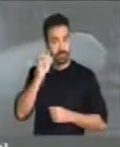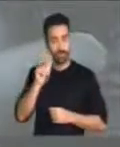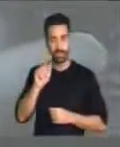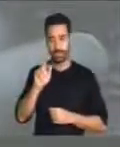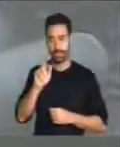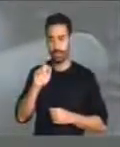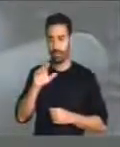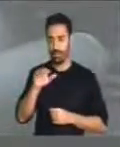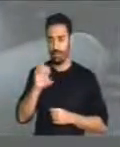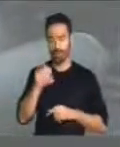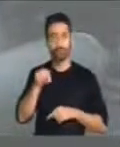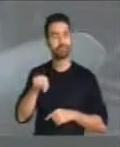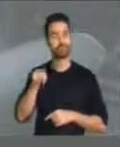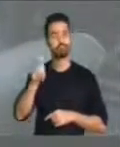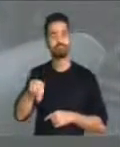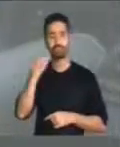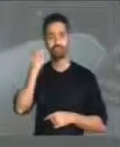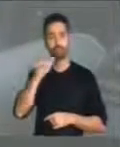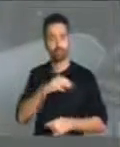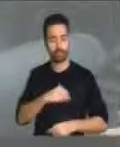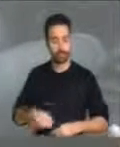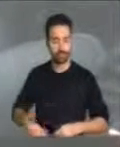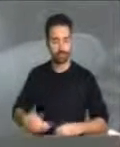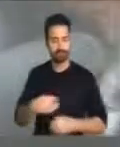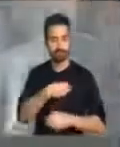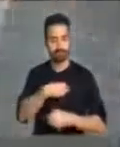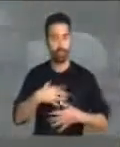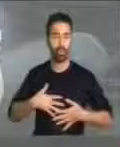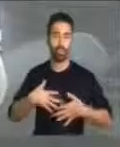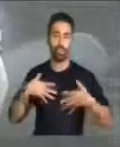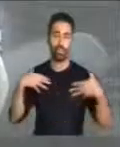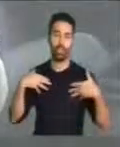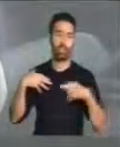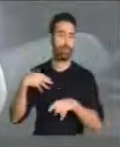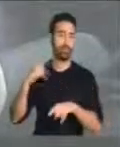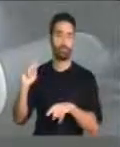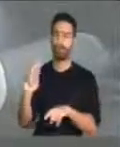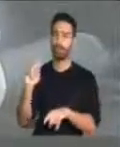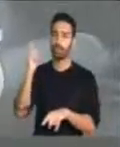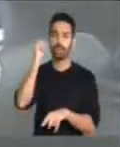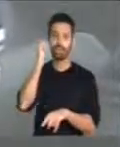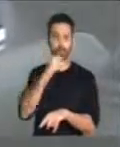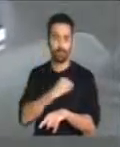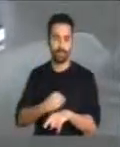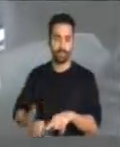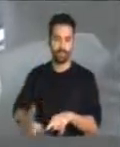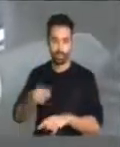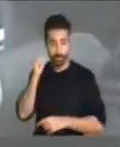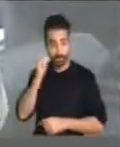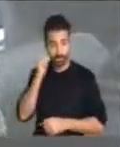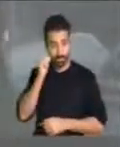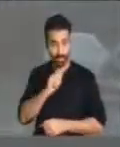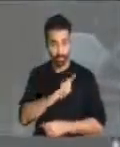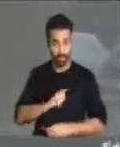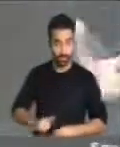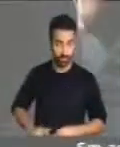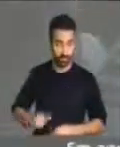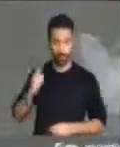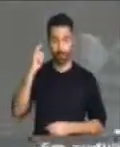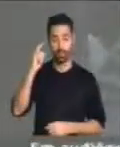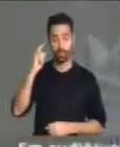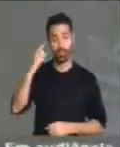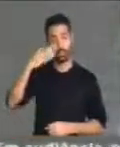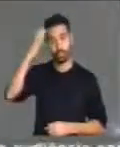Gleice, a ministra que tanto nos orgulha, nossa ministra, primeira ministra mulher do nosso governo Michel Temer, e que